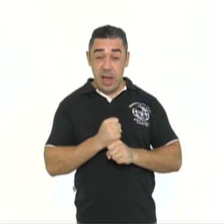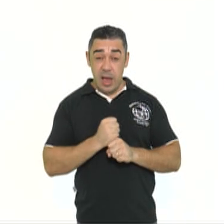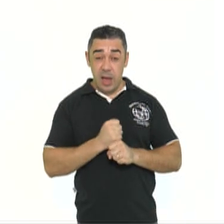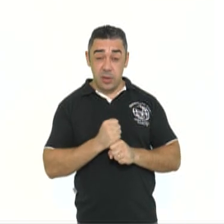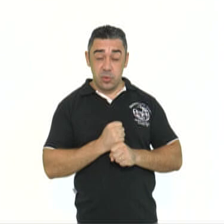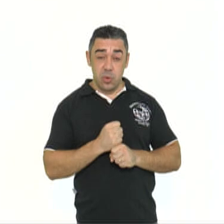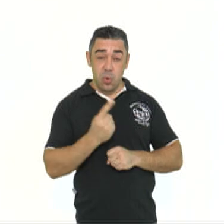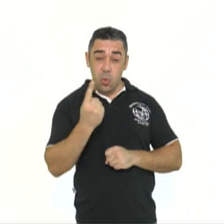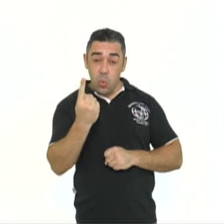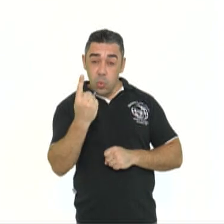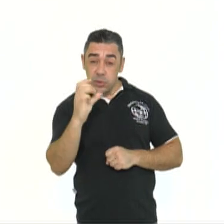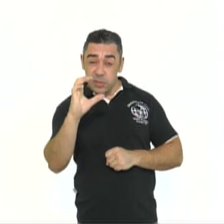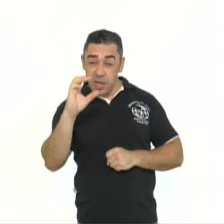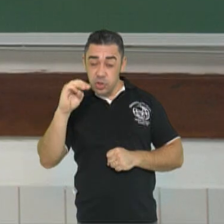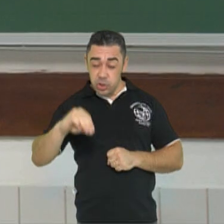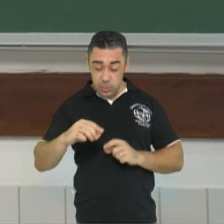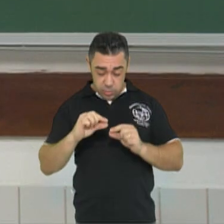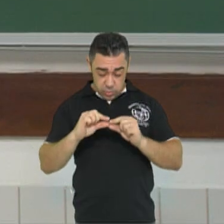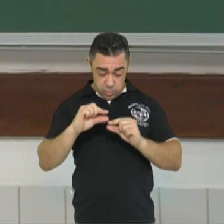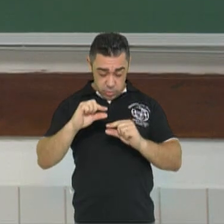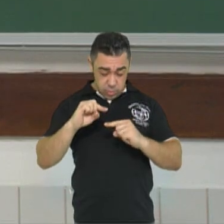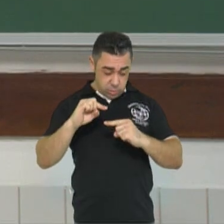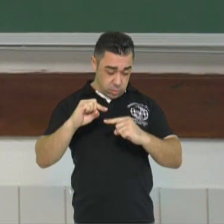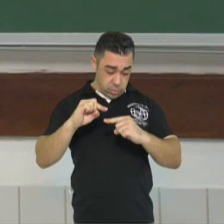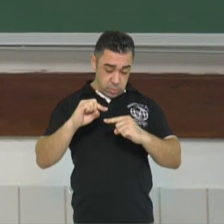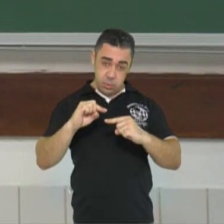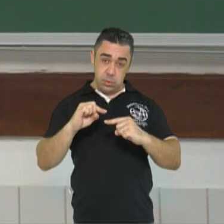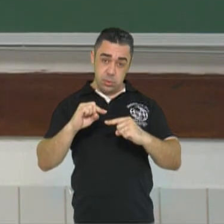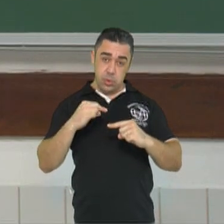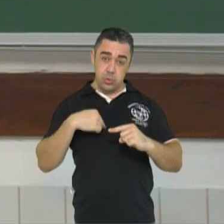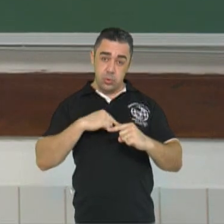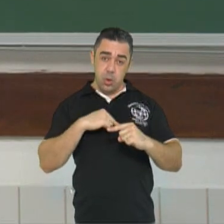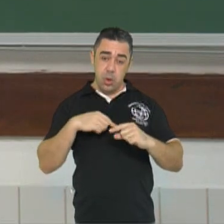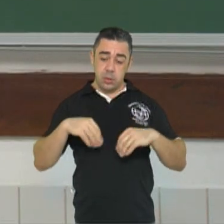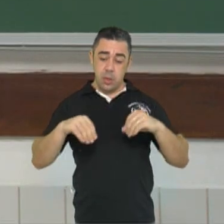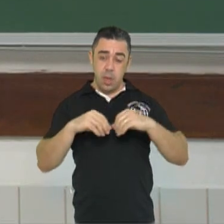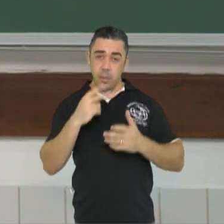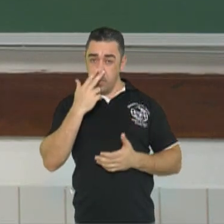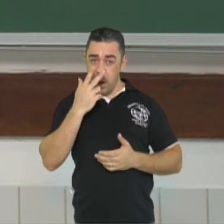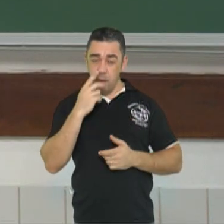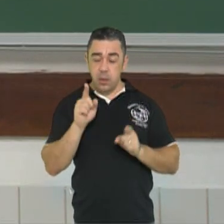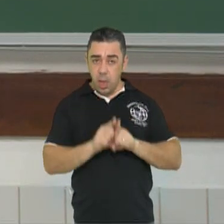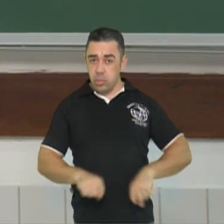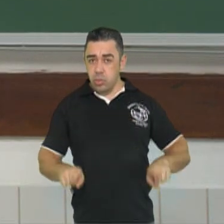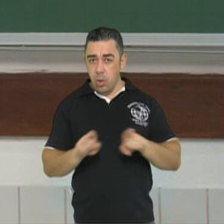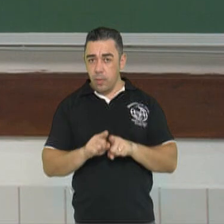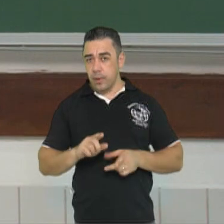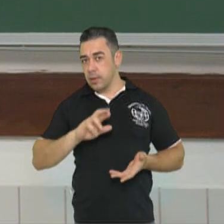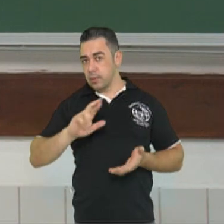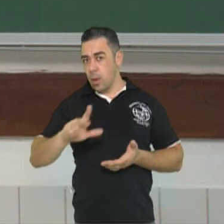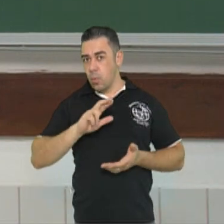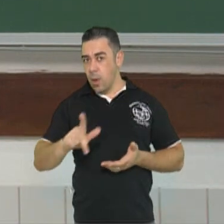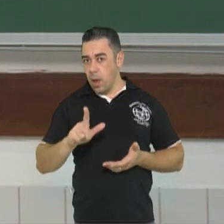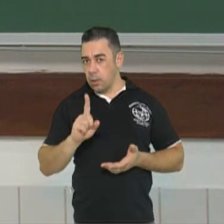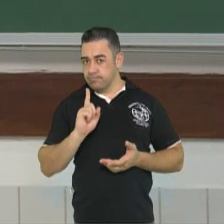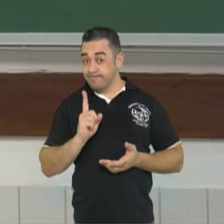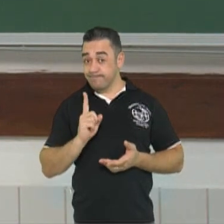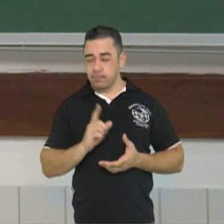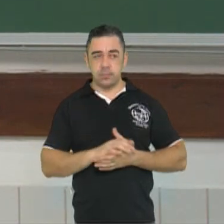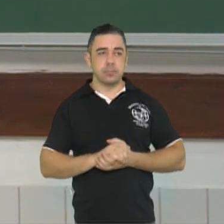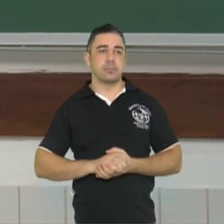1 centímetro de solo. E a gente degrada os nossos solos como se eles fossem um recurso renovável. E eles não são. Né? Olha